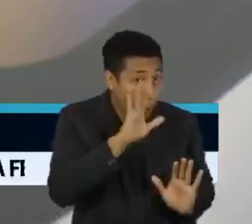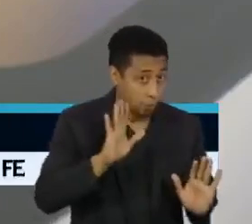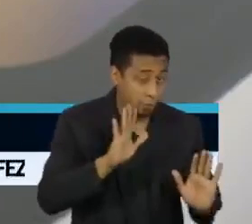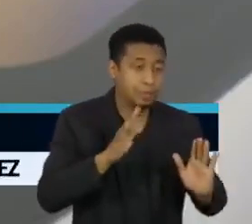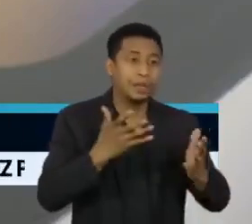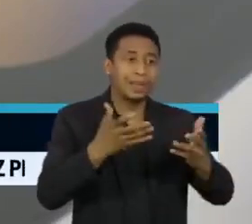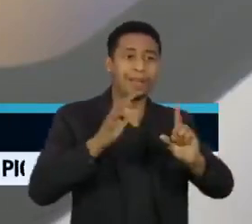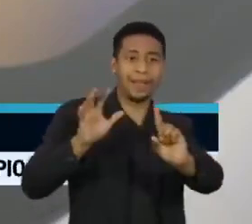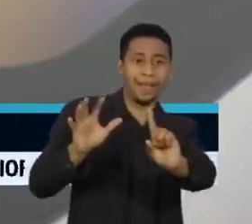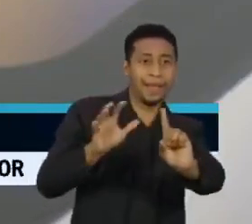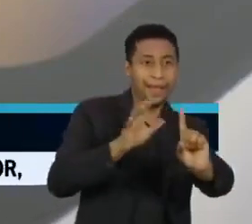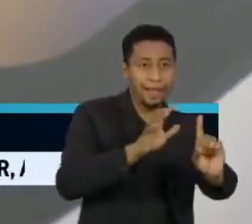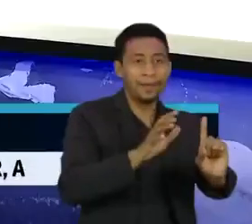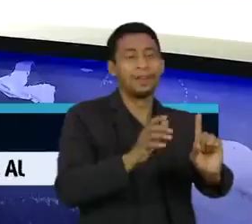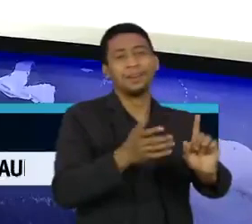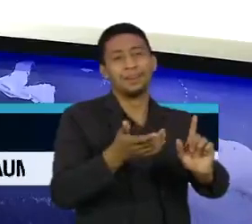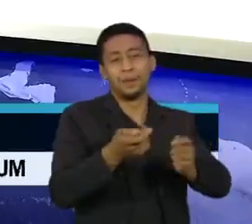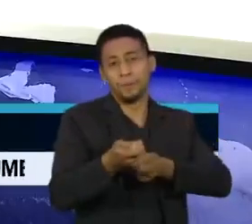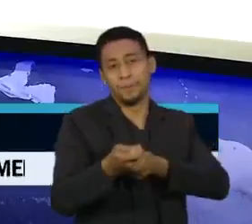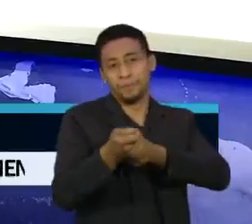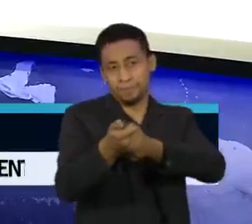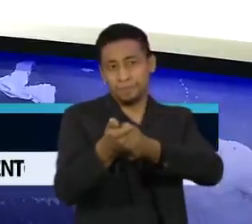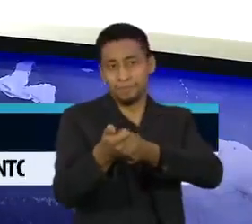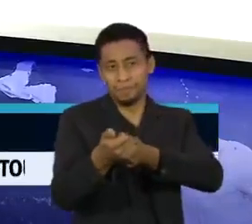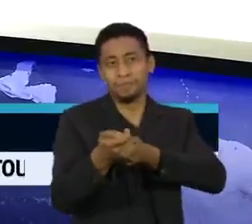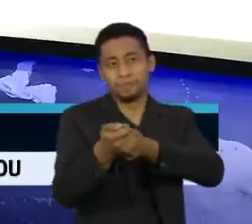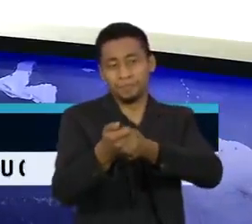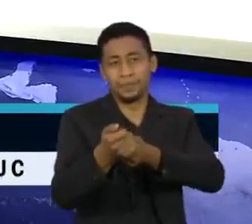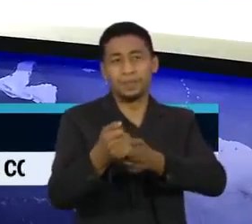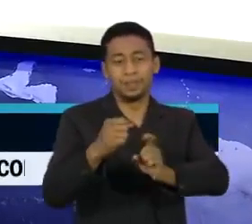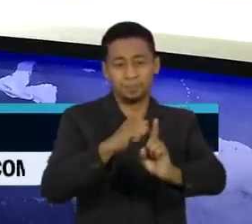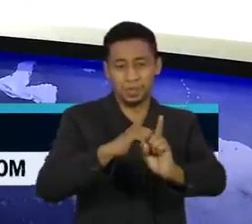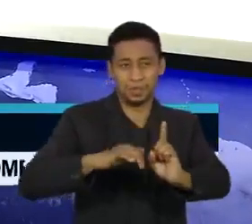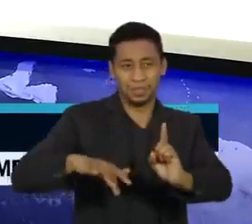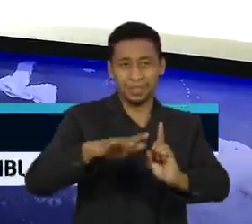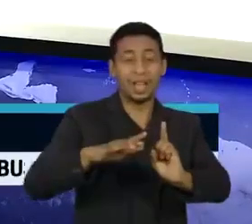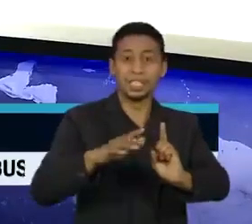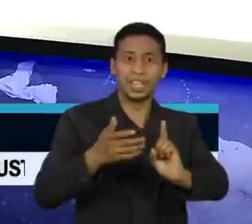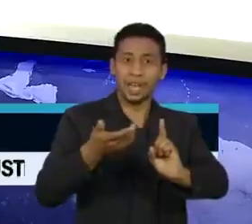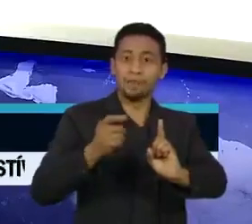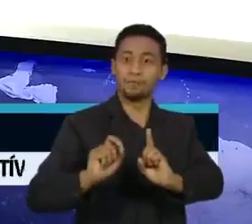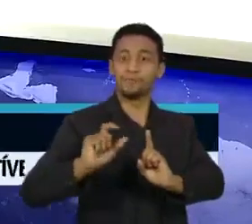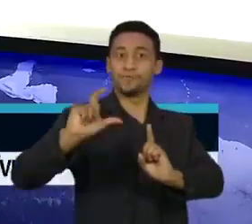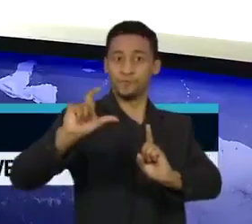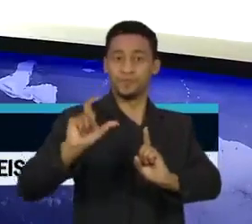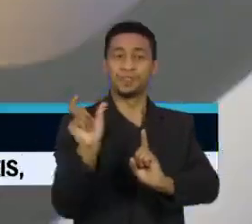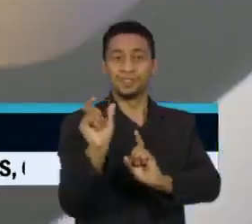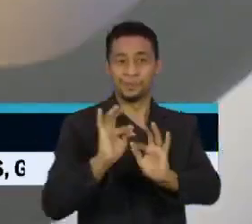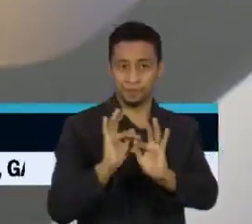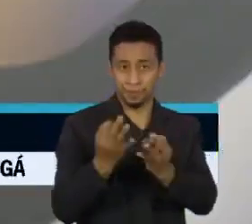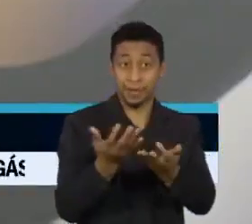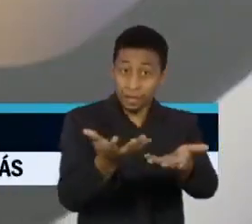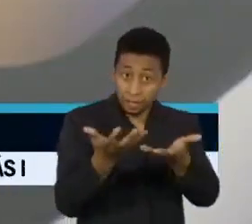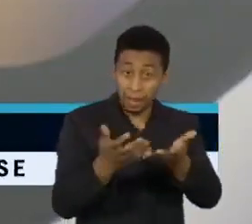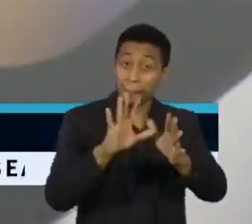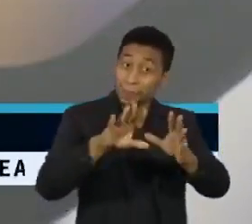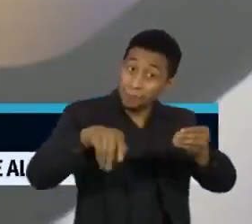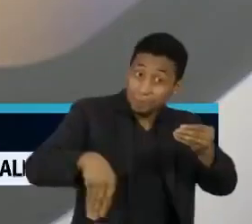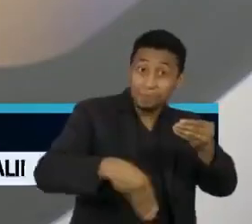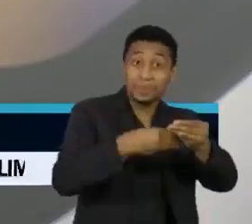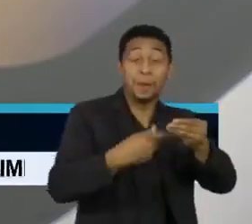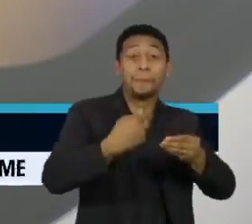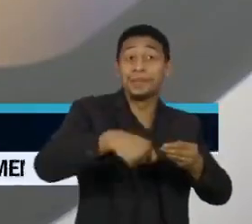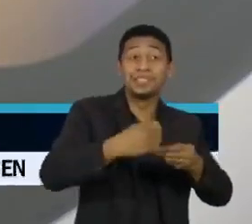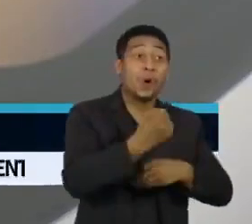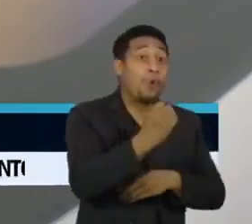seria um Bolsa Família, turbinado, né? Para isso, eles precisariam de 18 bilhões a mais do que é consumido para o Bolsa Família hoje em